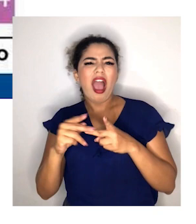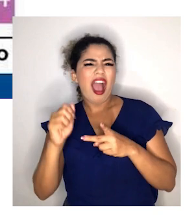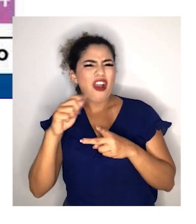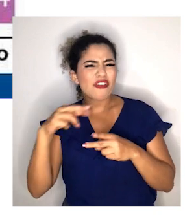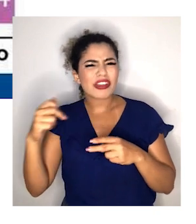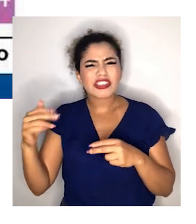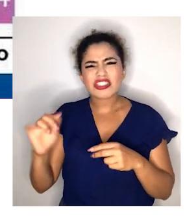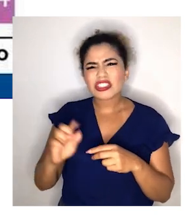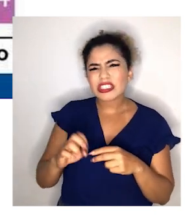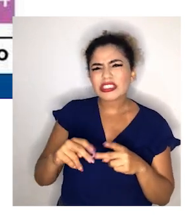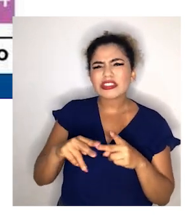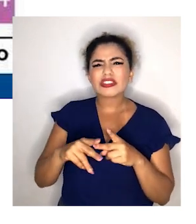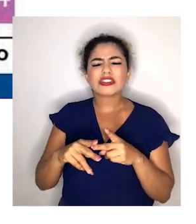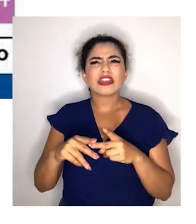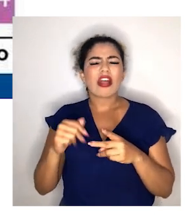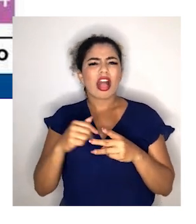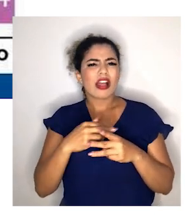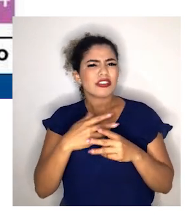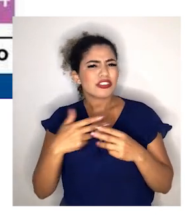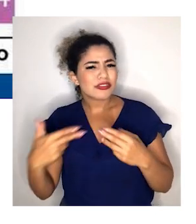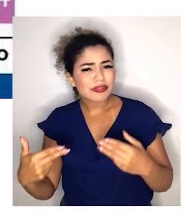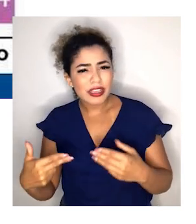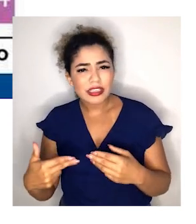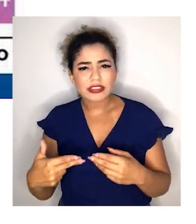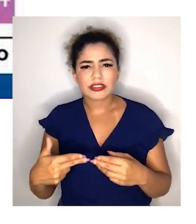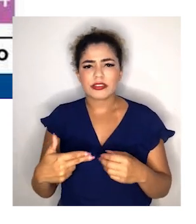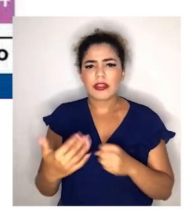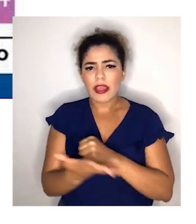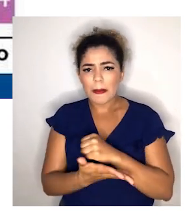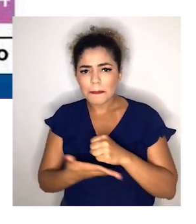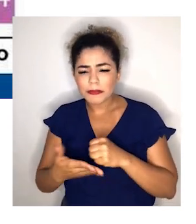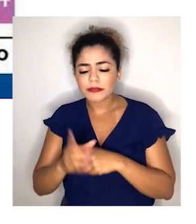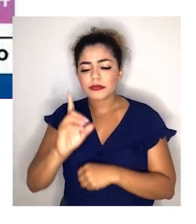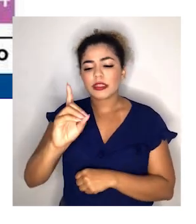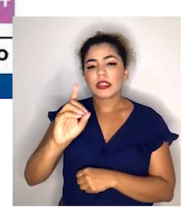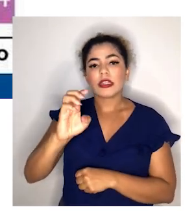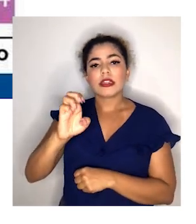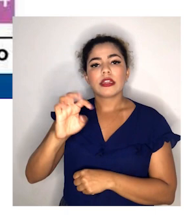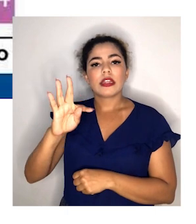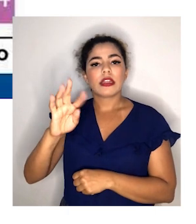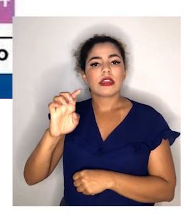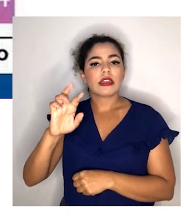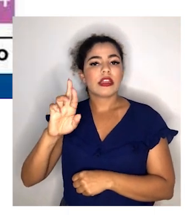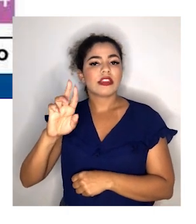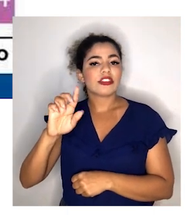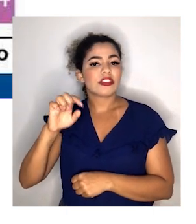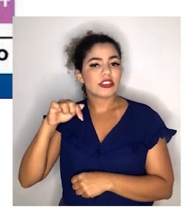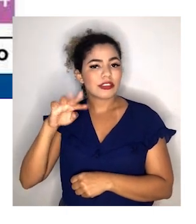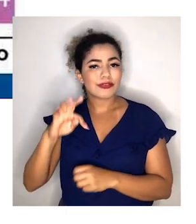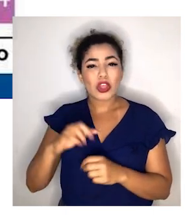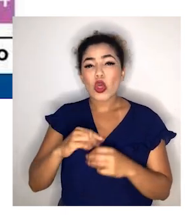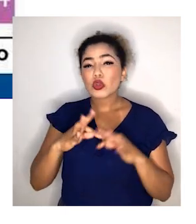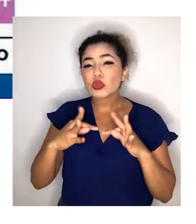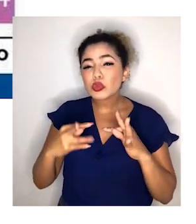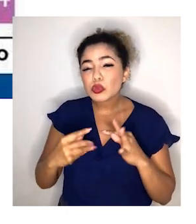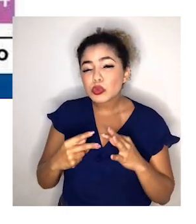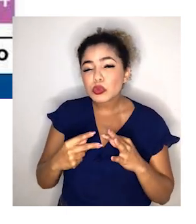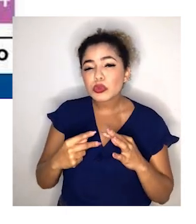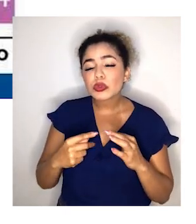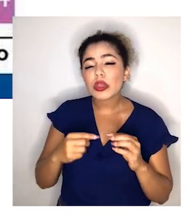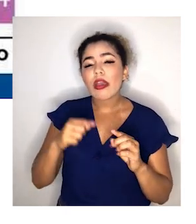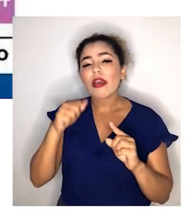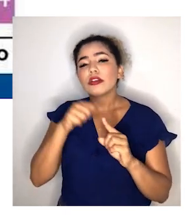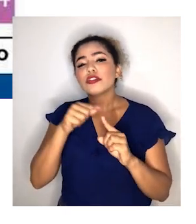água sanitária e o desentupidor. Líquido, principalmente à base de detergentes. Então, todas essas substâncias são consideradas